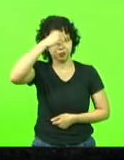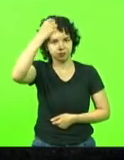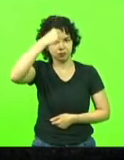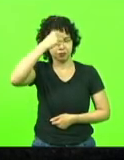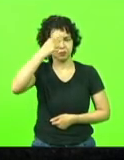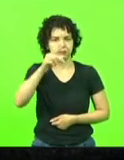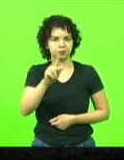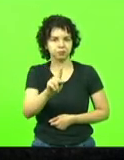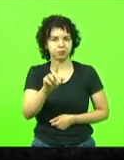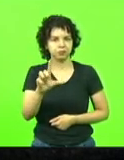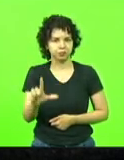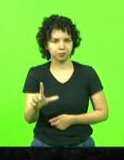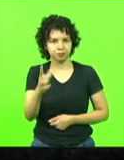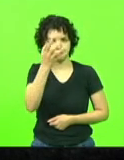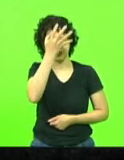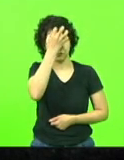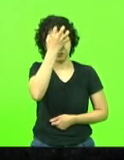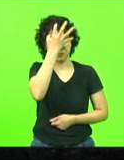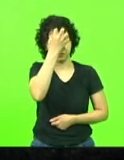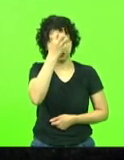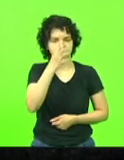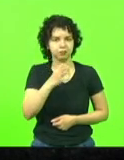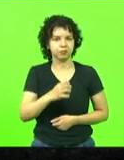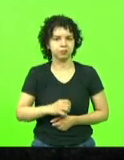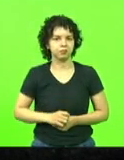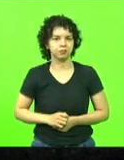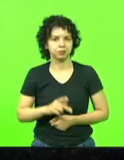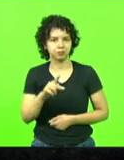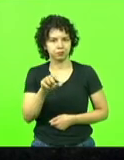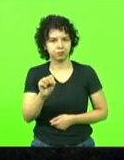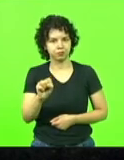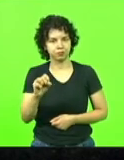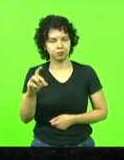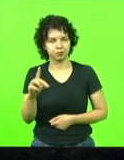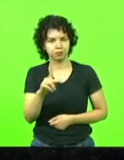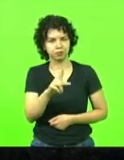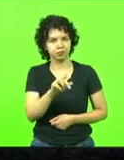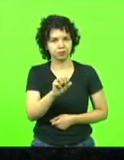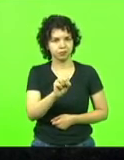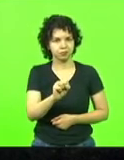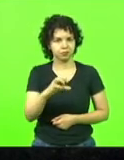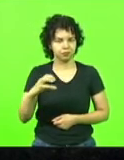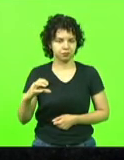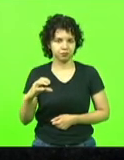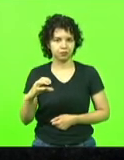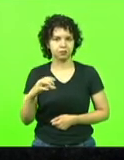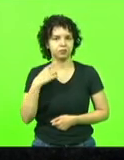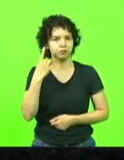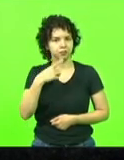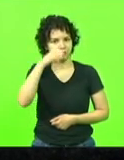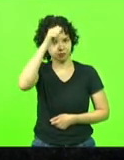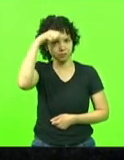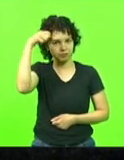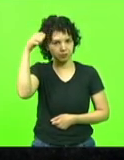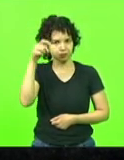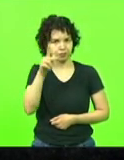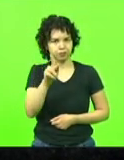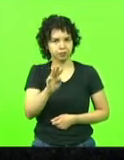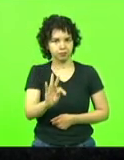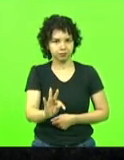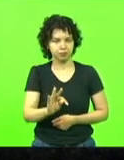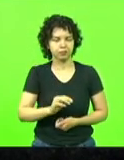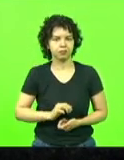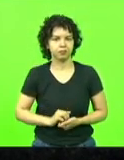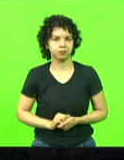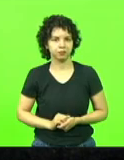PL, Ismael dos Santos, bloco PSD-PSC e o deputado Adrianinho, PT. Ato